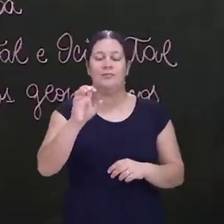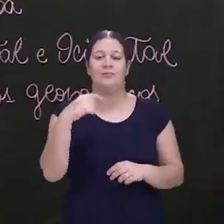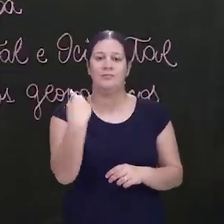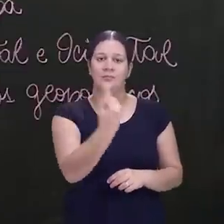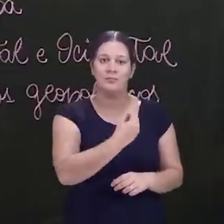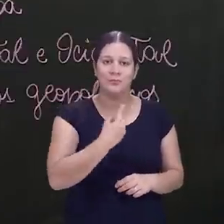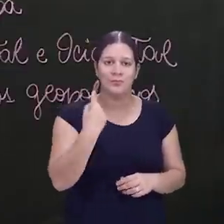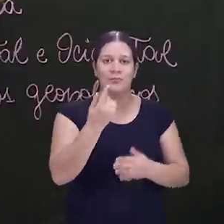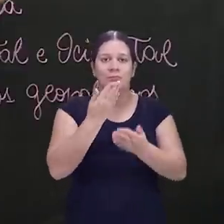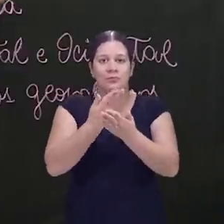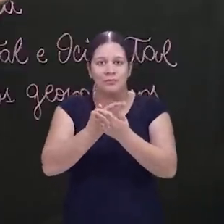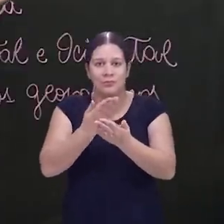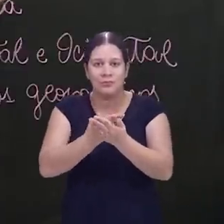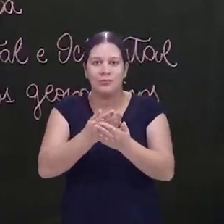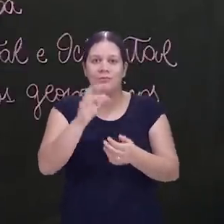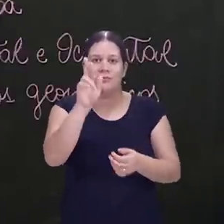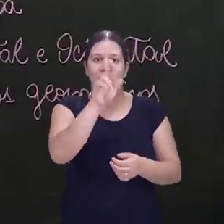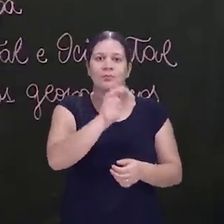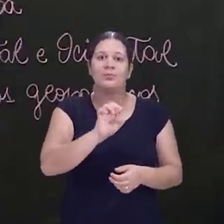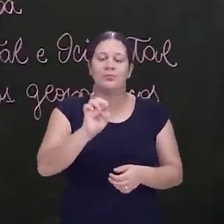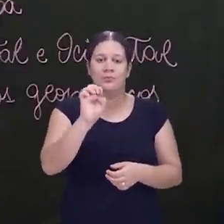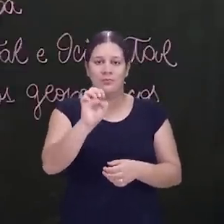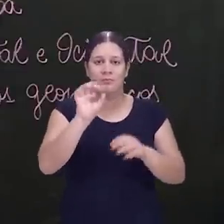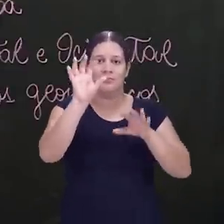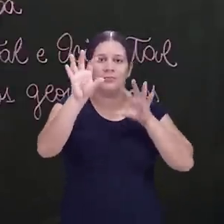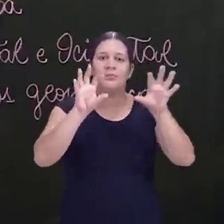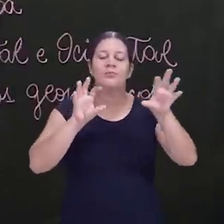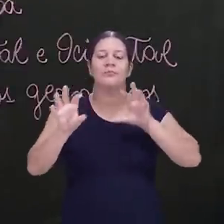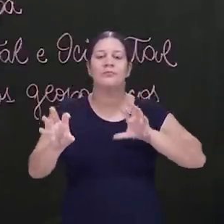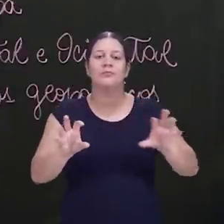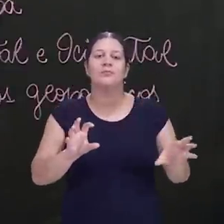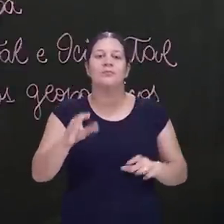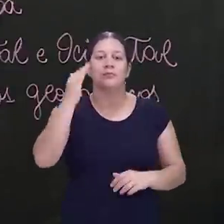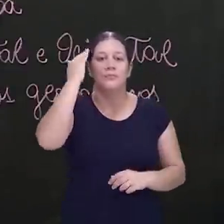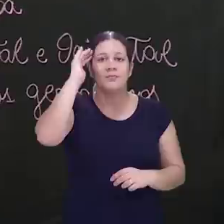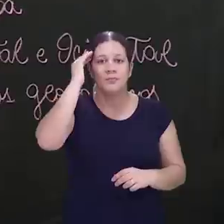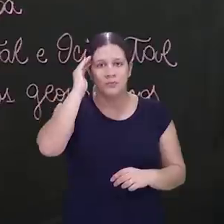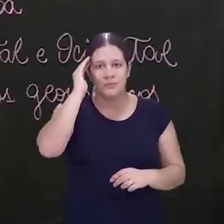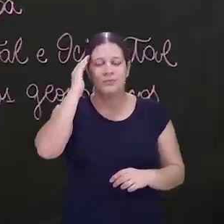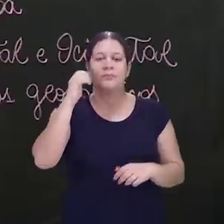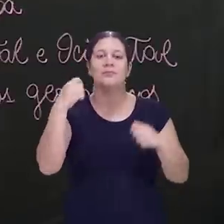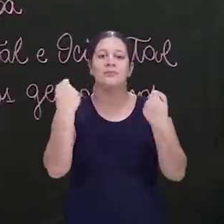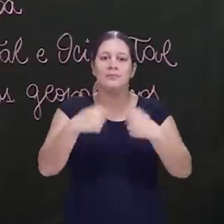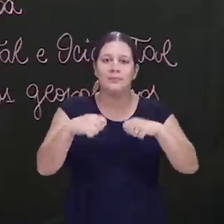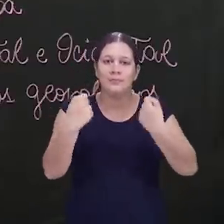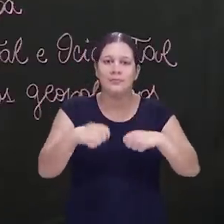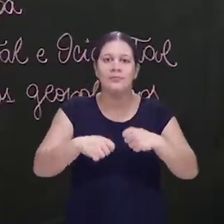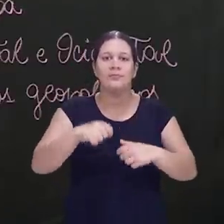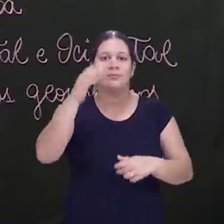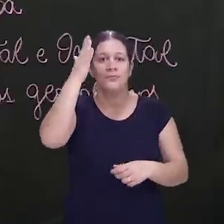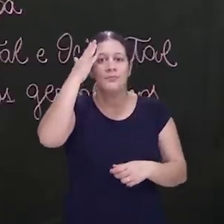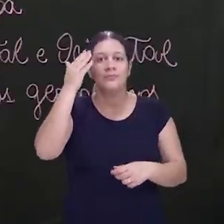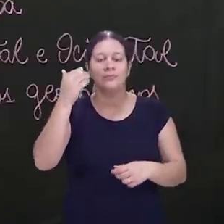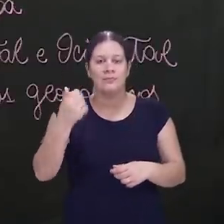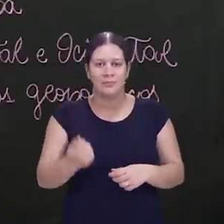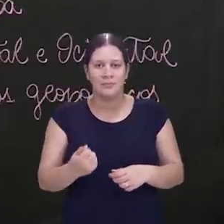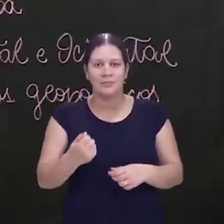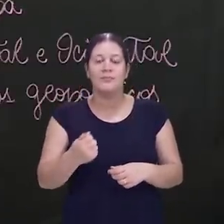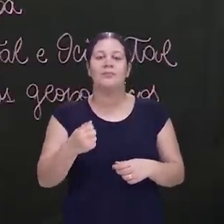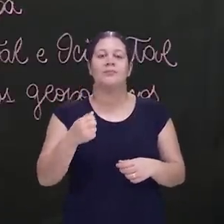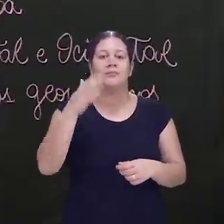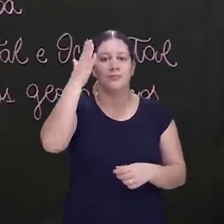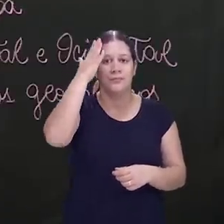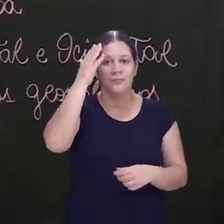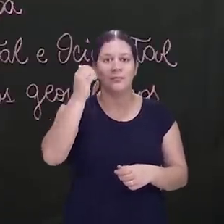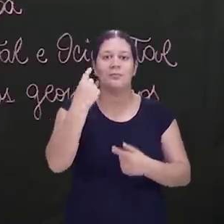isso regionalizando todo esse continente? Vamos entender quais são os critérios que foram criados aí para definir o